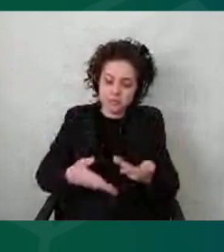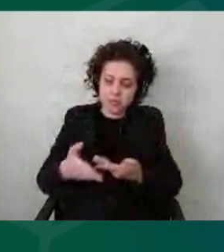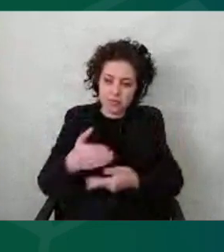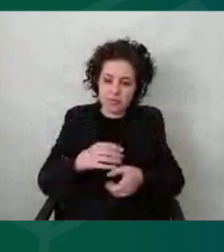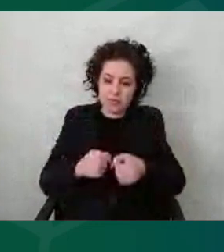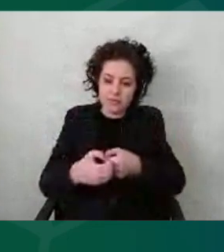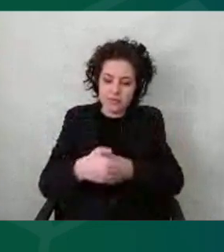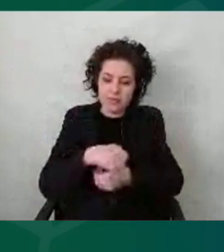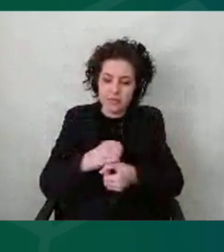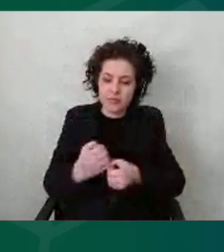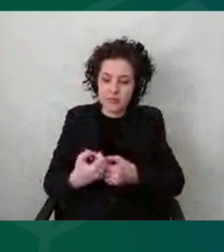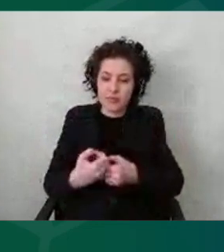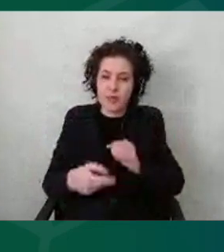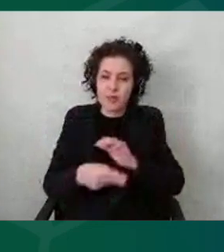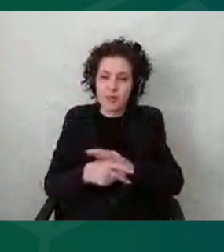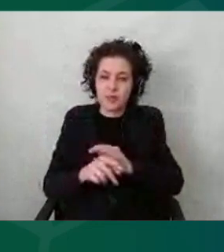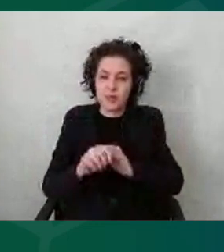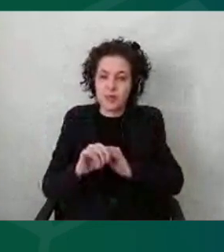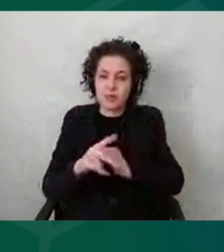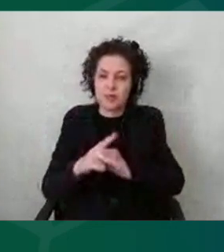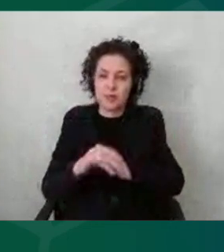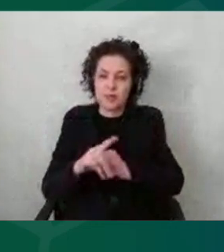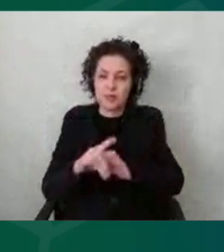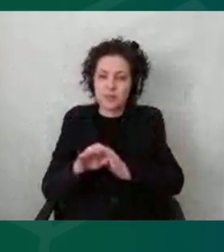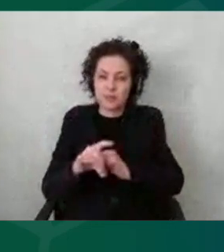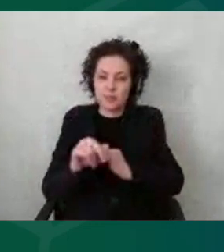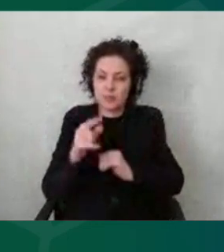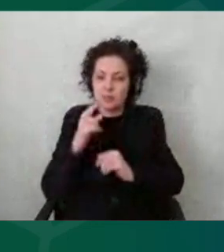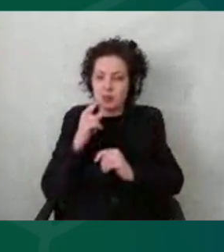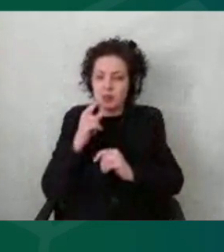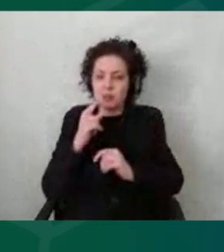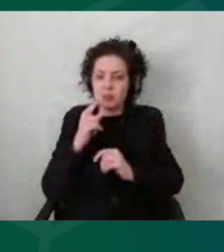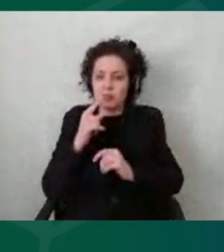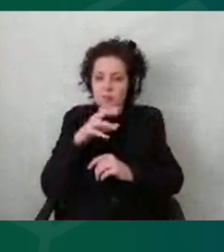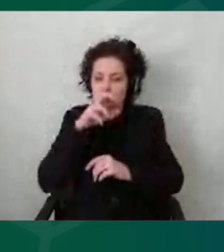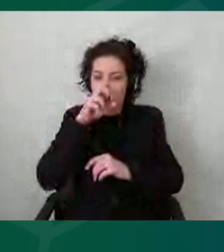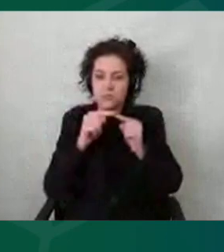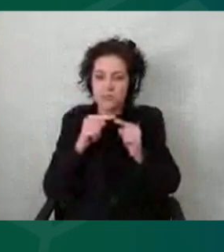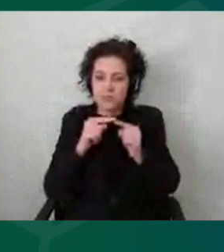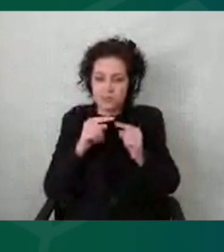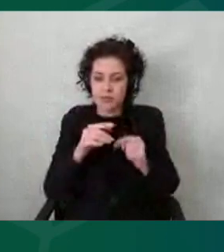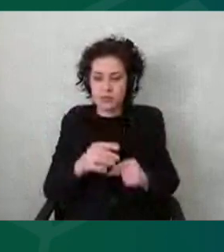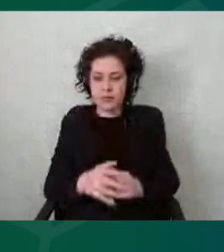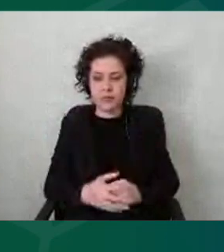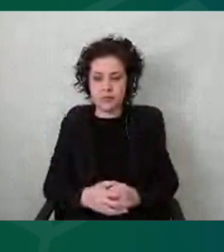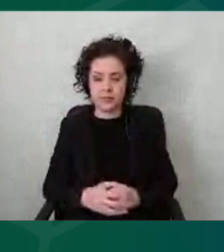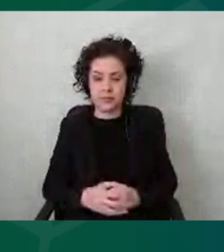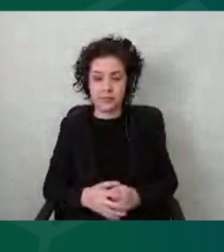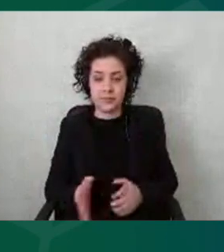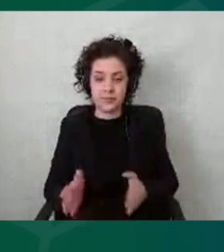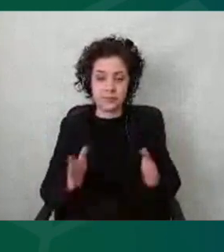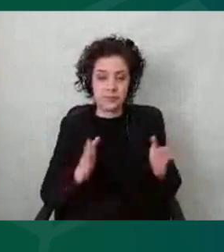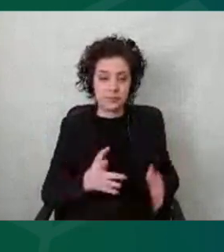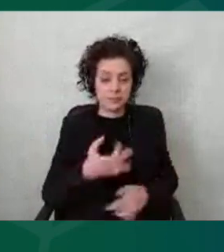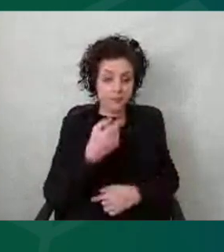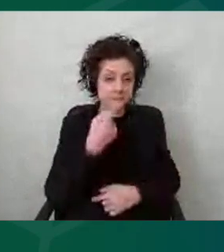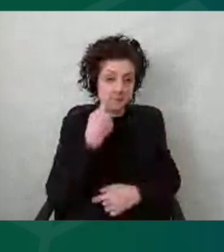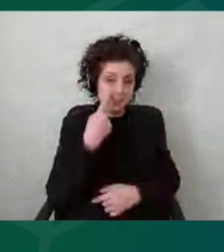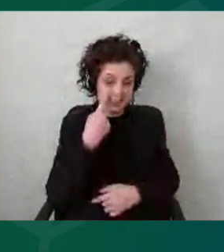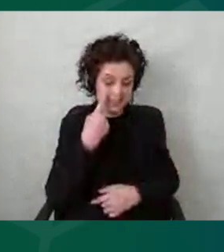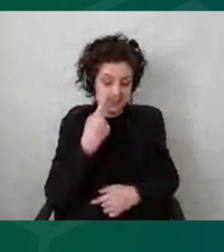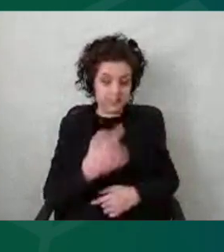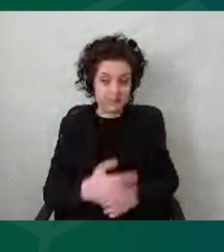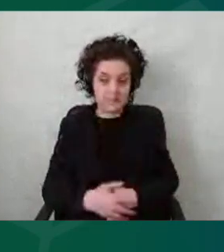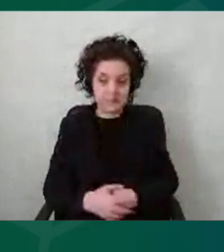do epitélio respiratório. Passo próximo, por favor. Aqui, se nós olharmos no